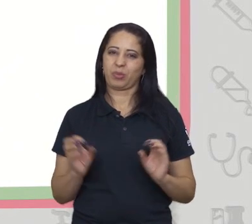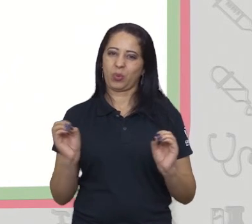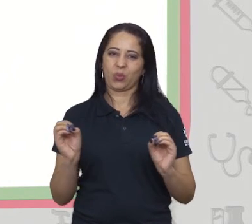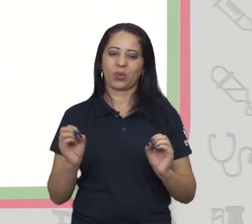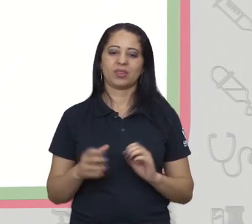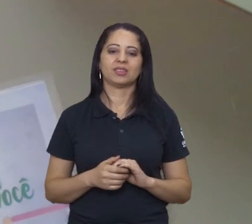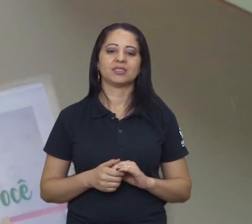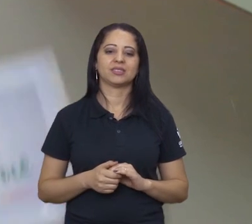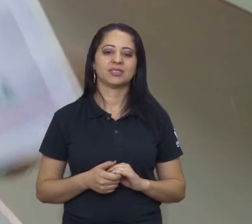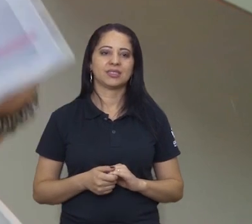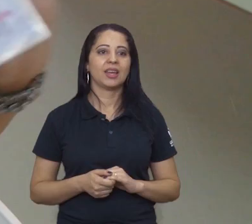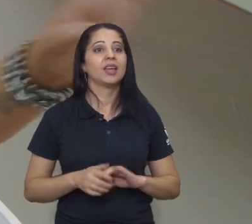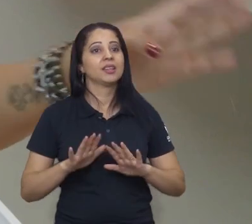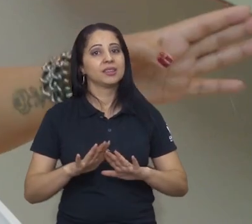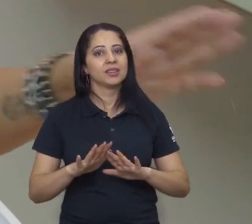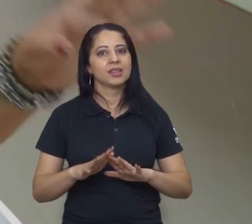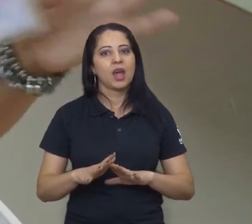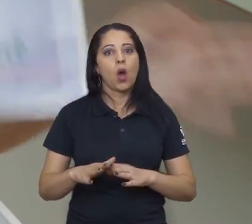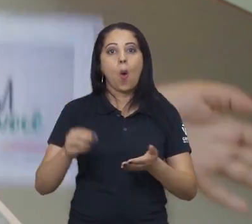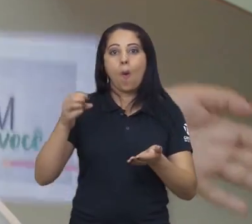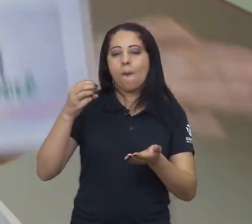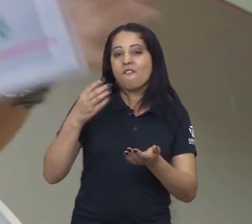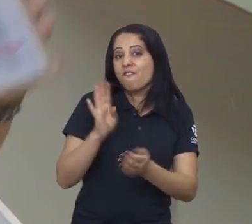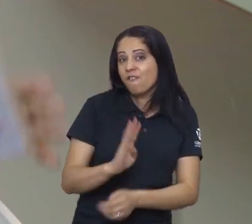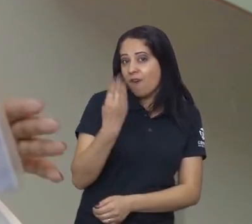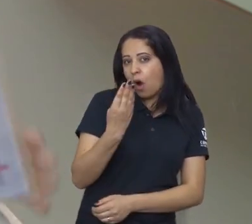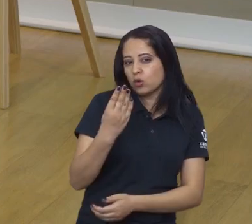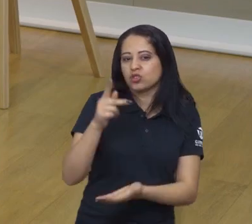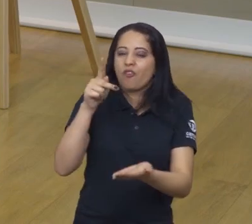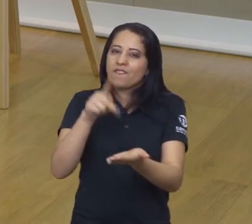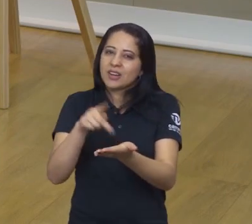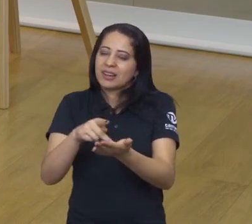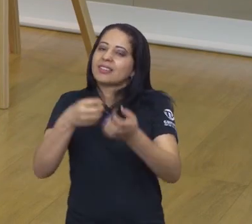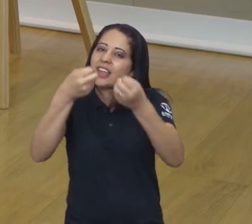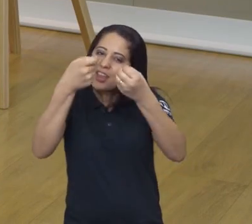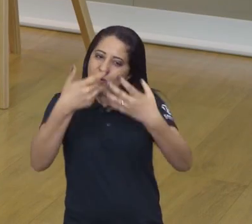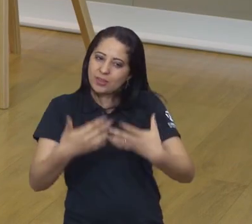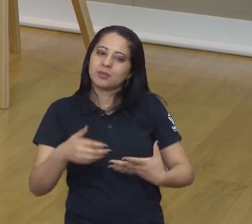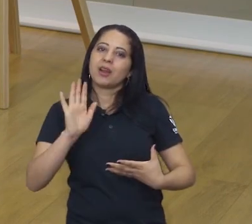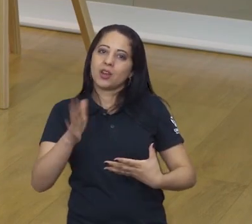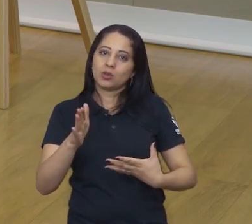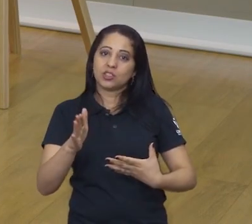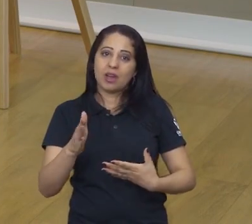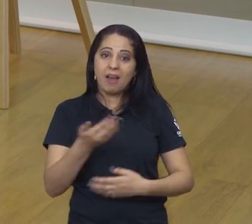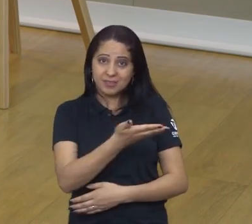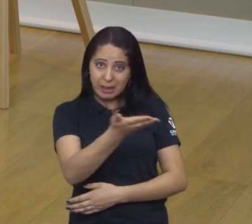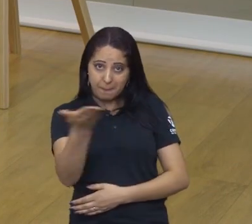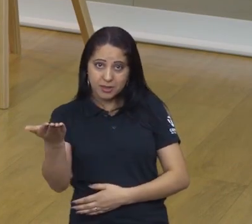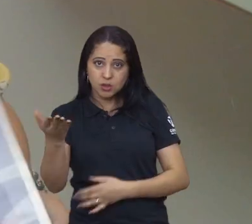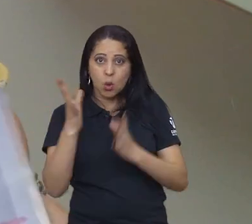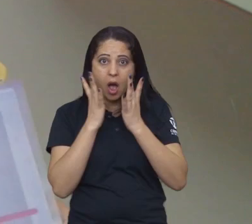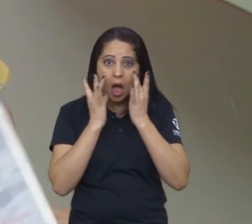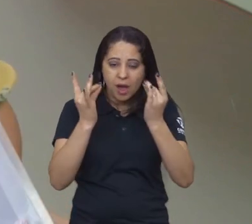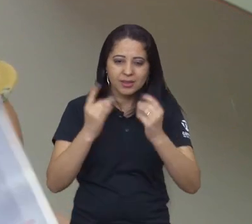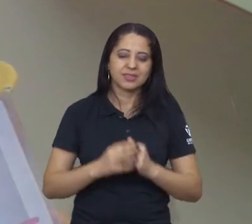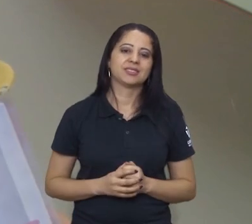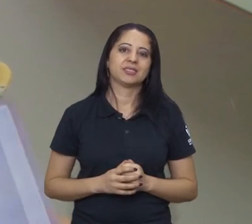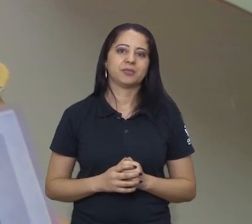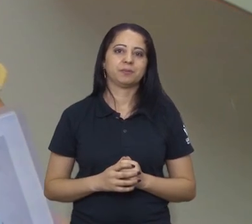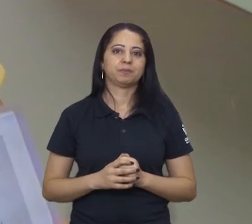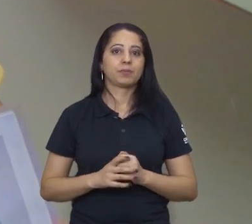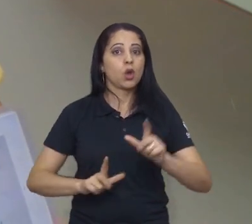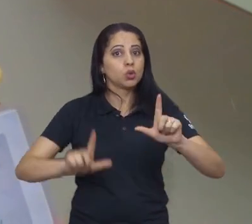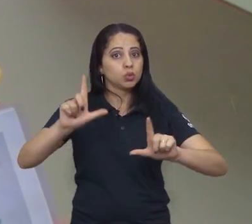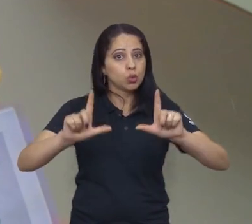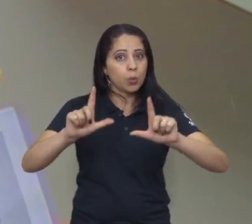não então esclarecidos mitos e verdades agora todo mundo em casa vai ficar mais atento no programa de de hoje